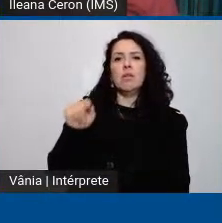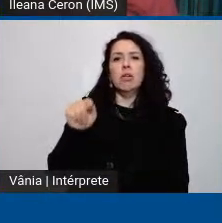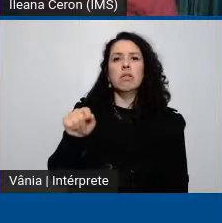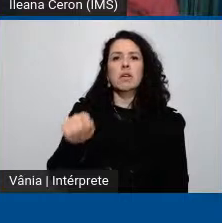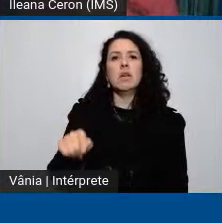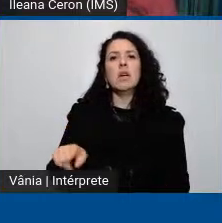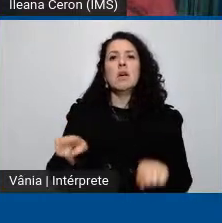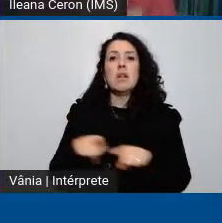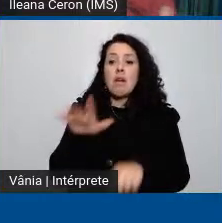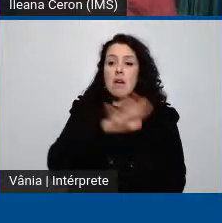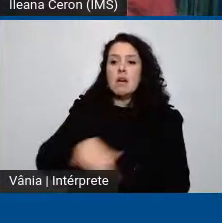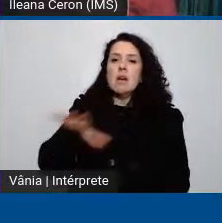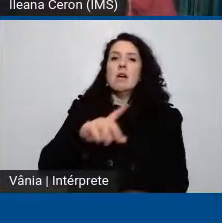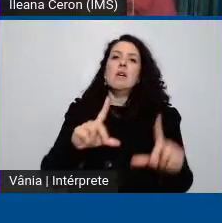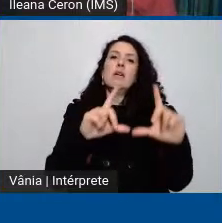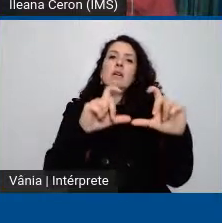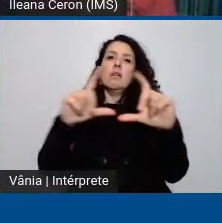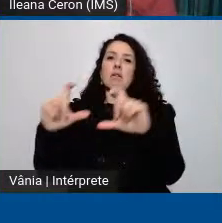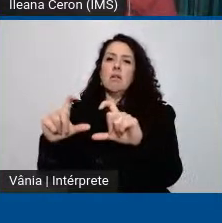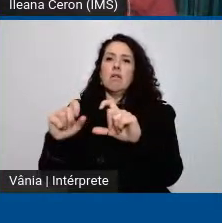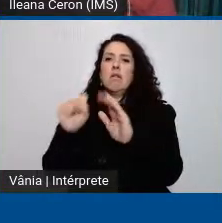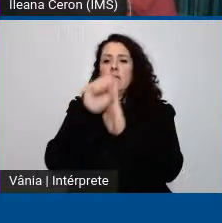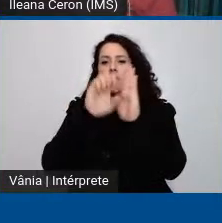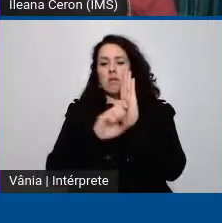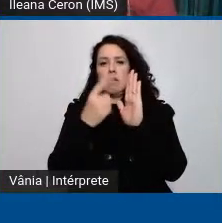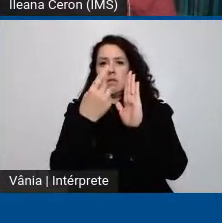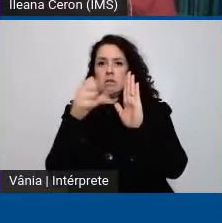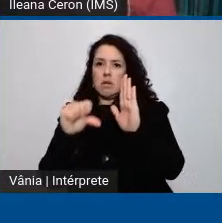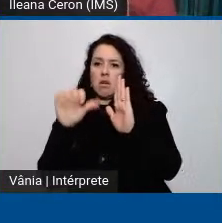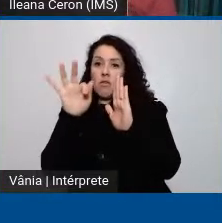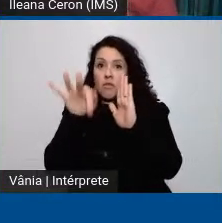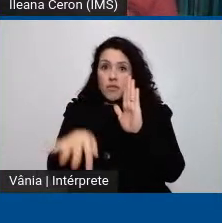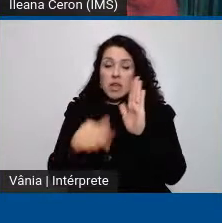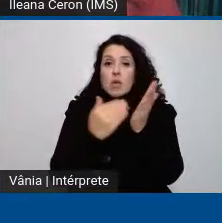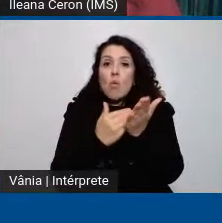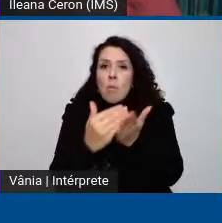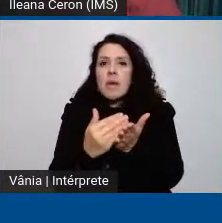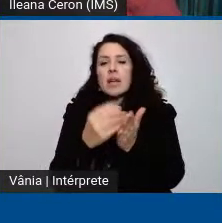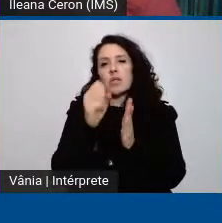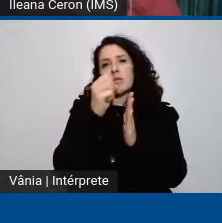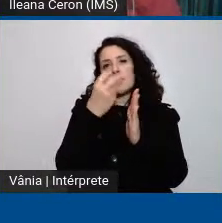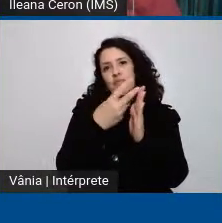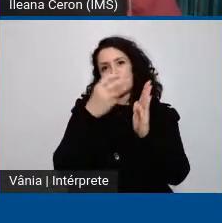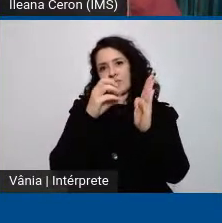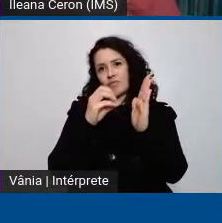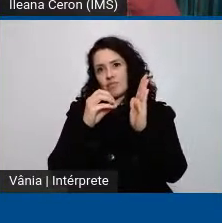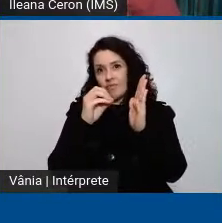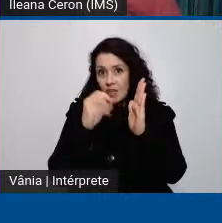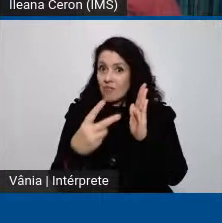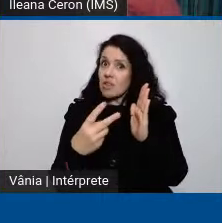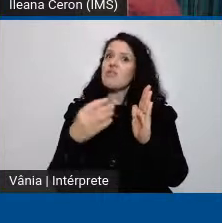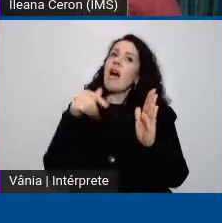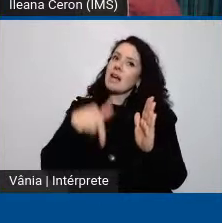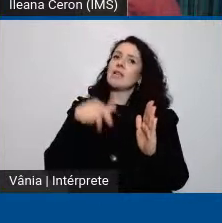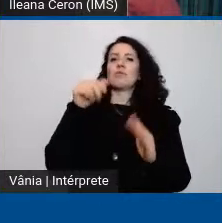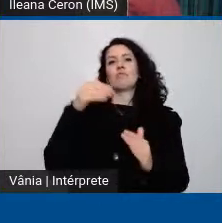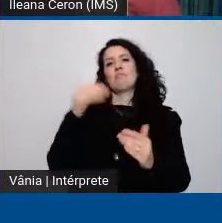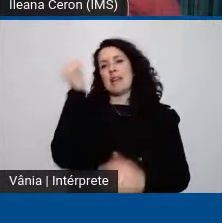da fotografia do final do século XIX, início do século XX no Brasil. Então, era absolutamente necessário que a gente,